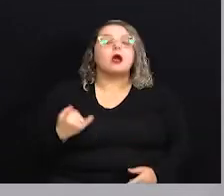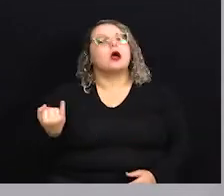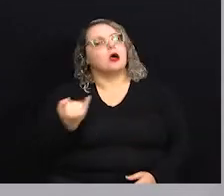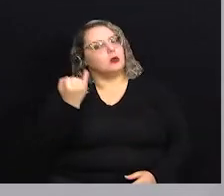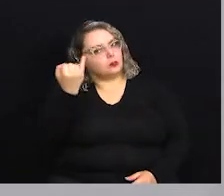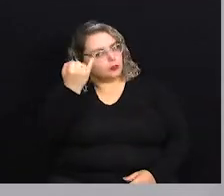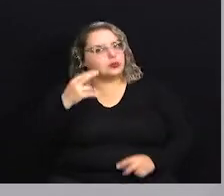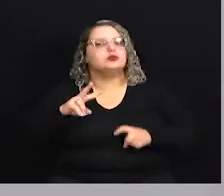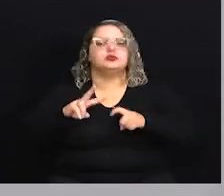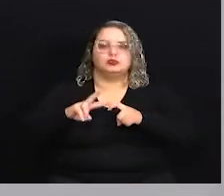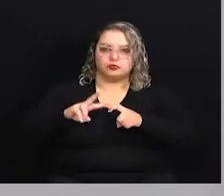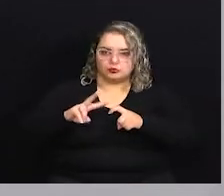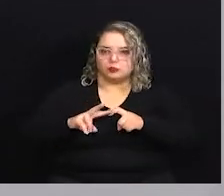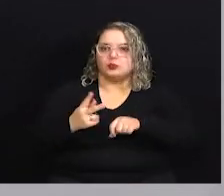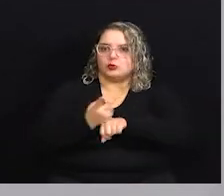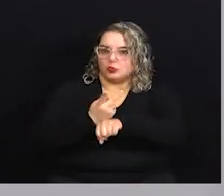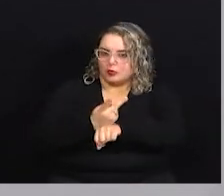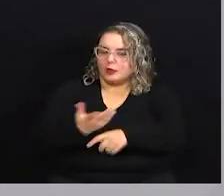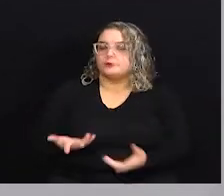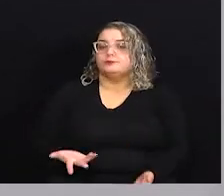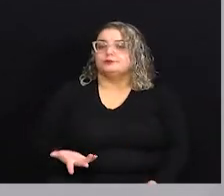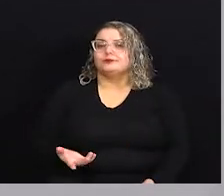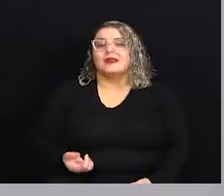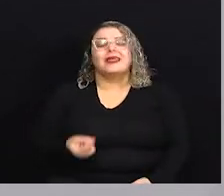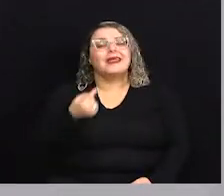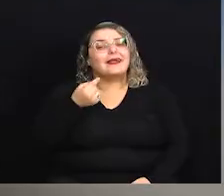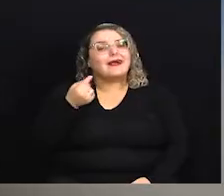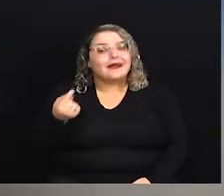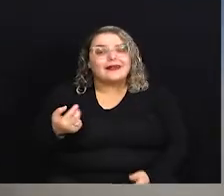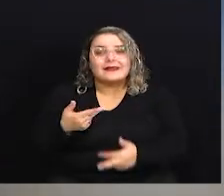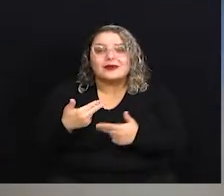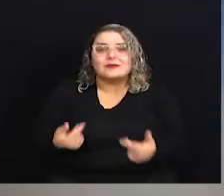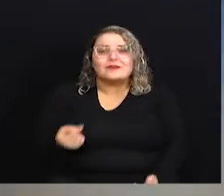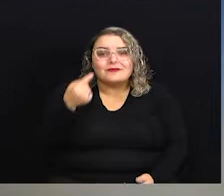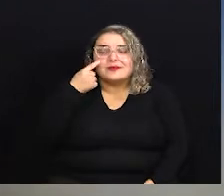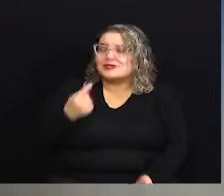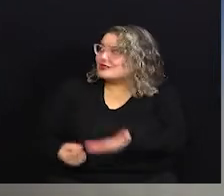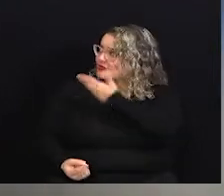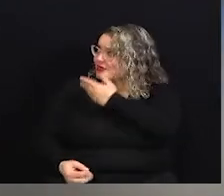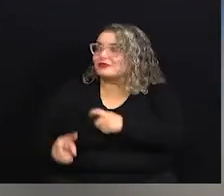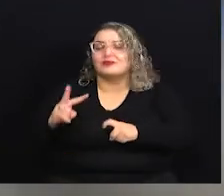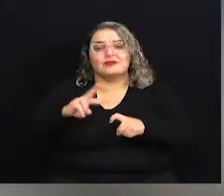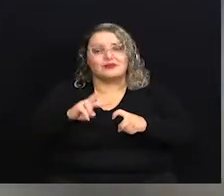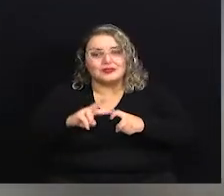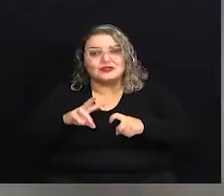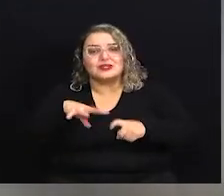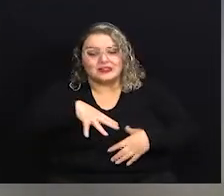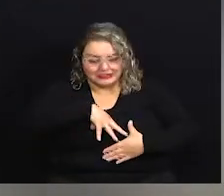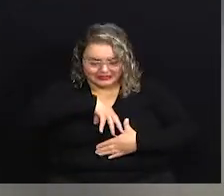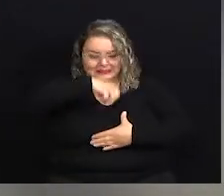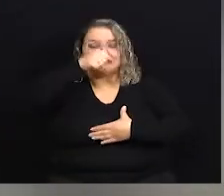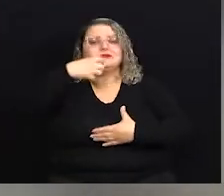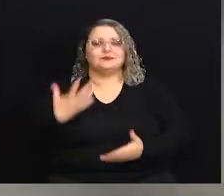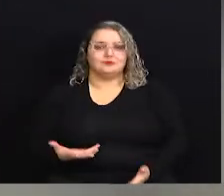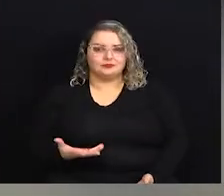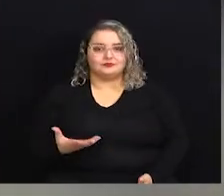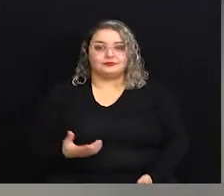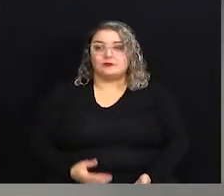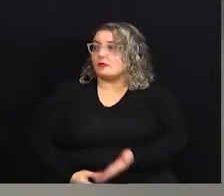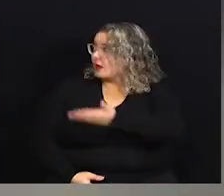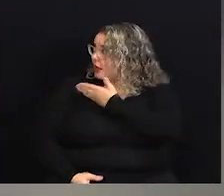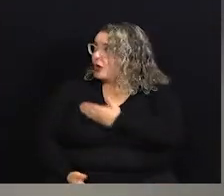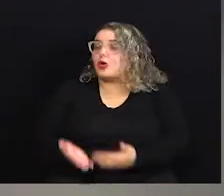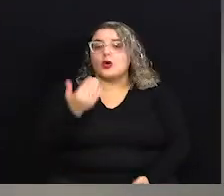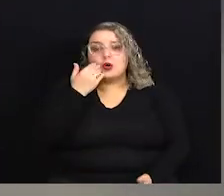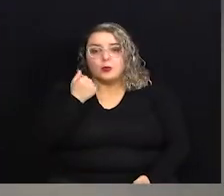seus sintomas que mudarem, é importante sempre buscar ajuda veterinária. E é cada coisa que eles comem, olha só o que o veterinário já tirou